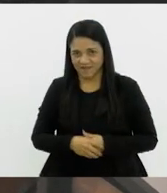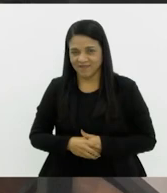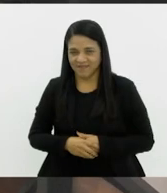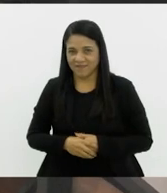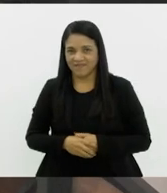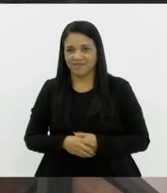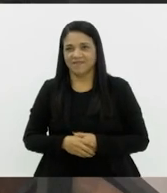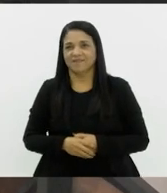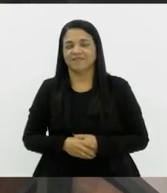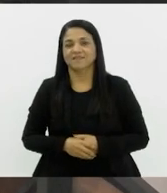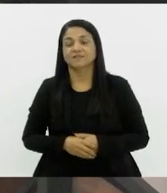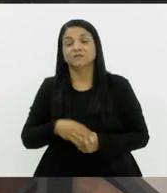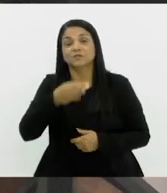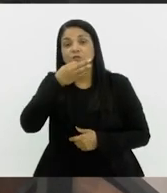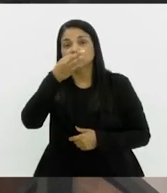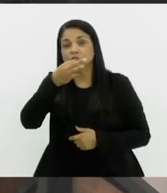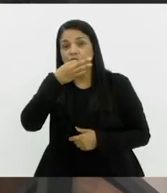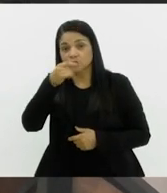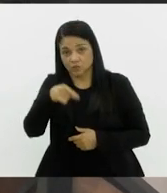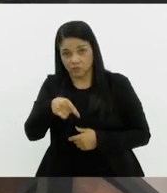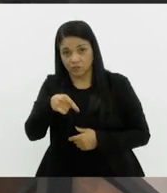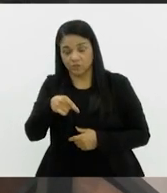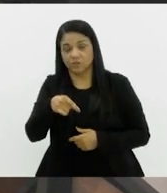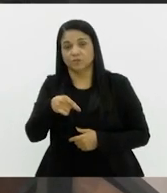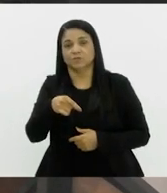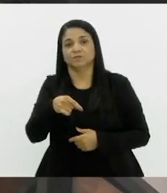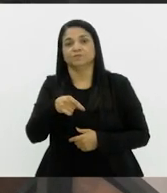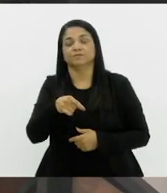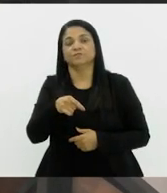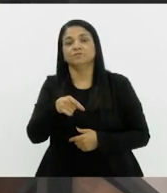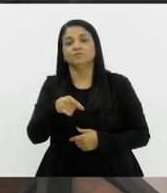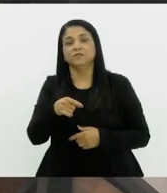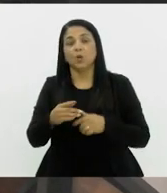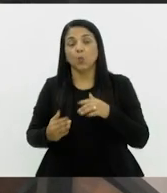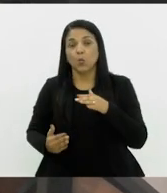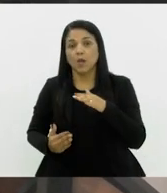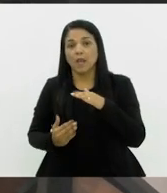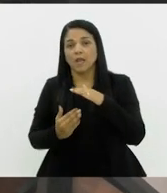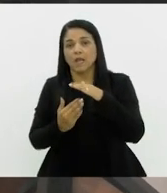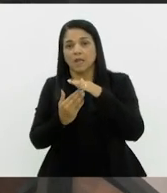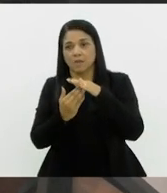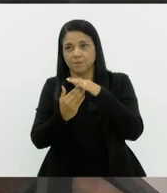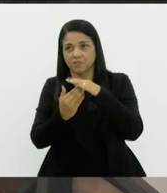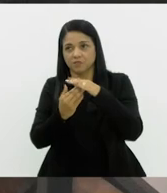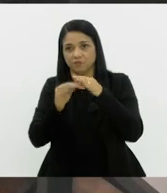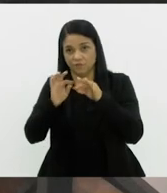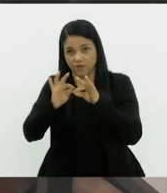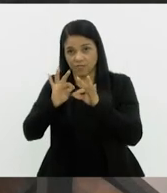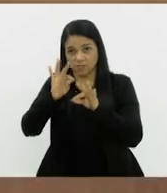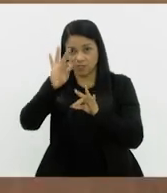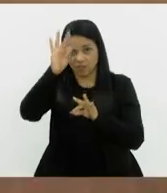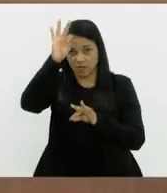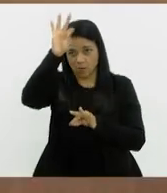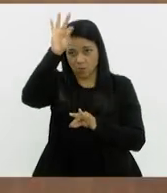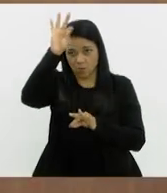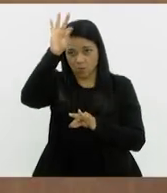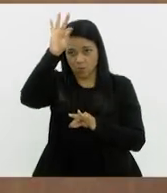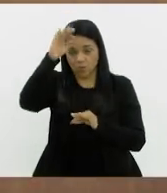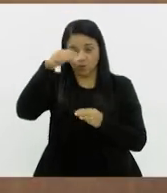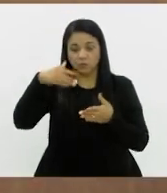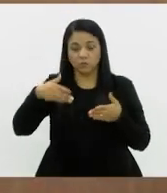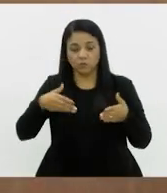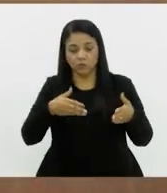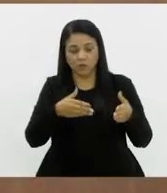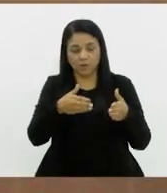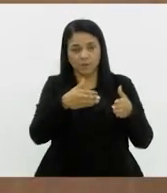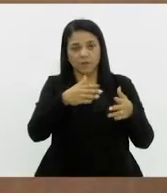sugere é o aumento definitivo do limite vertical inferior e superior da rota especial de helicópteros